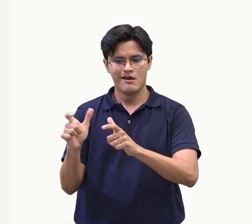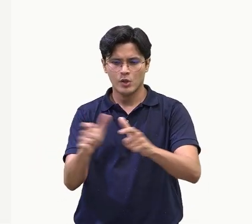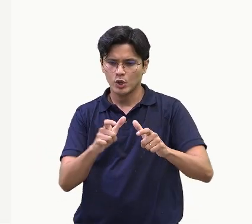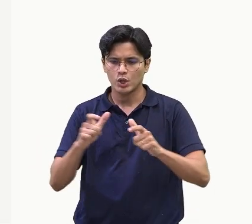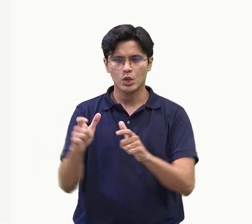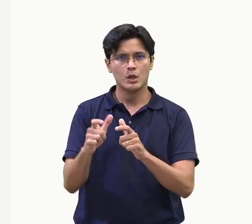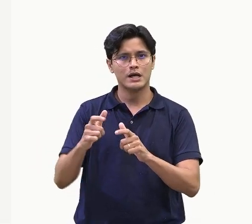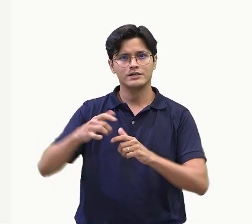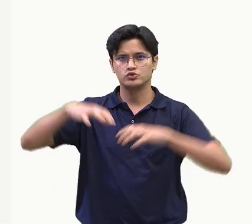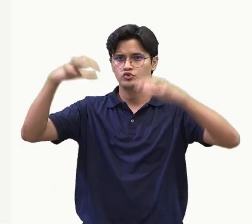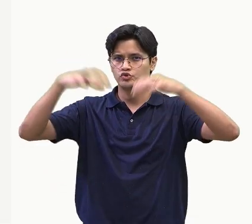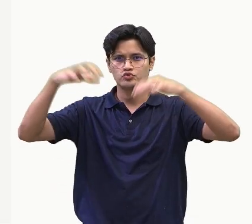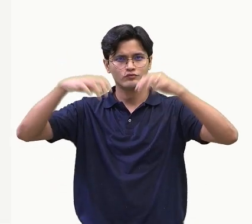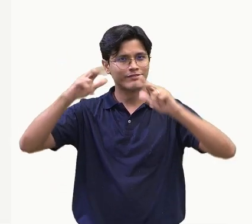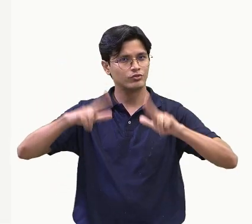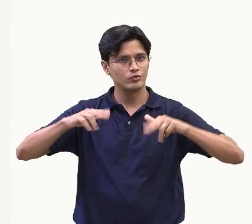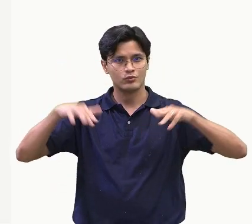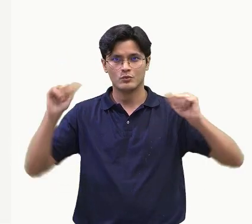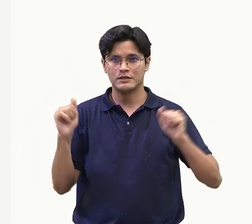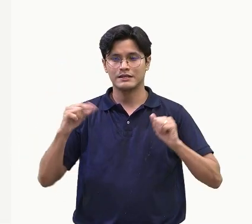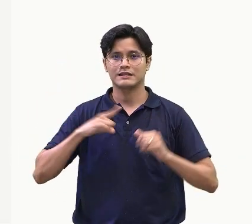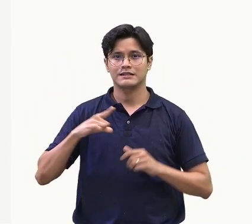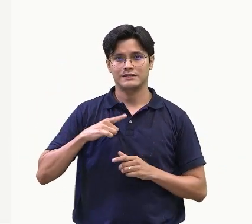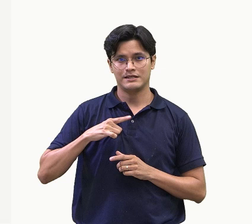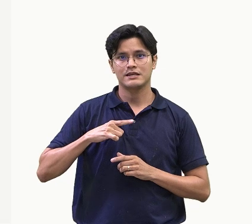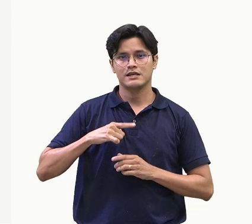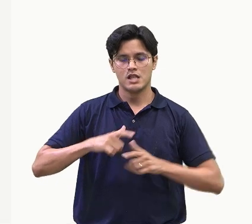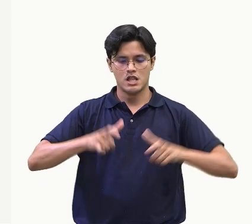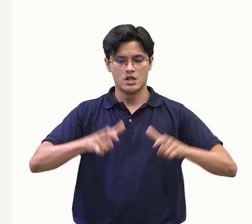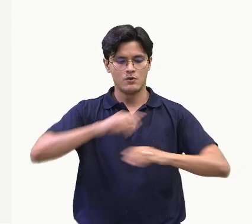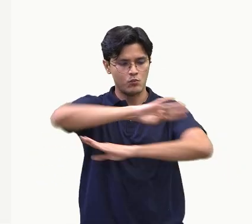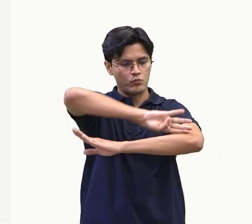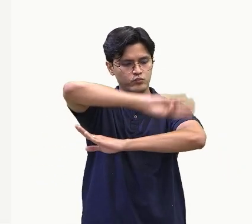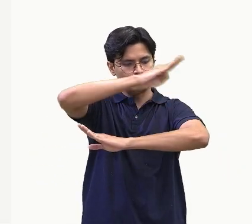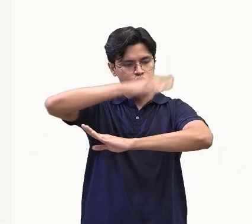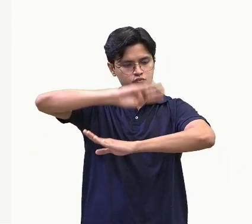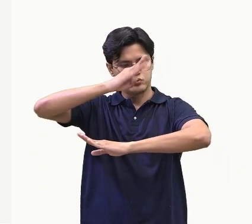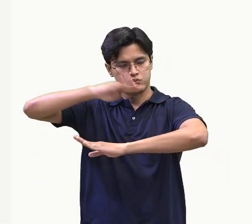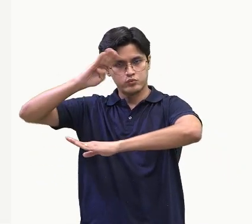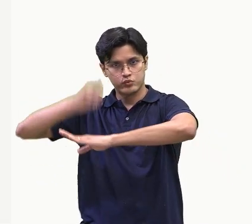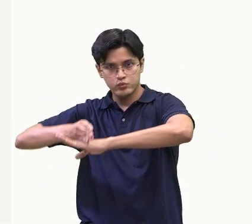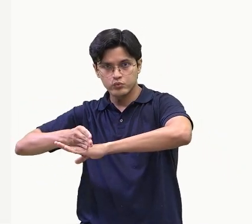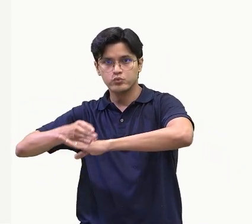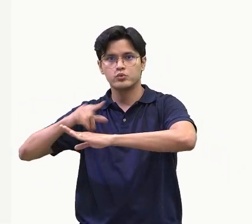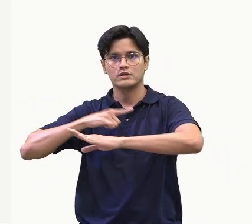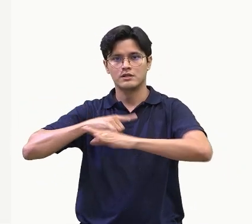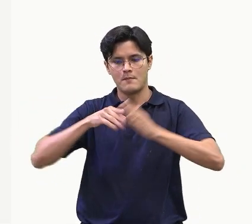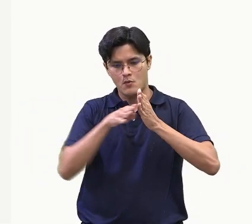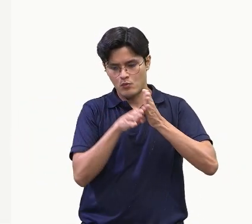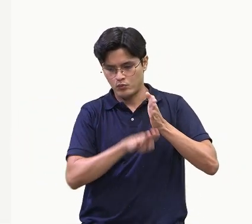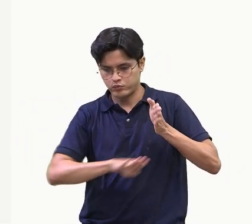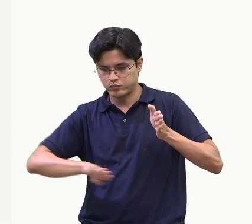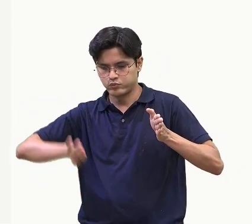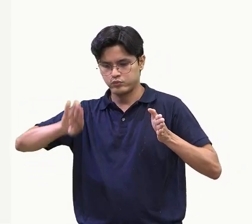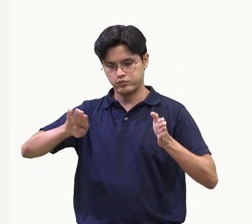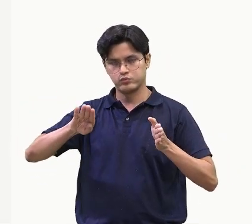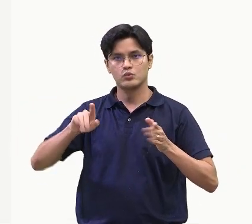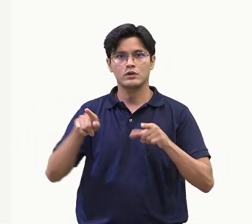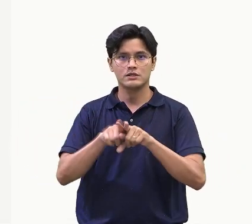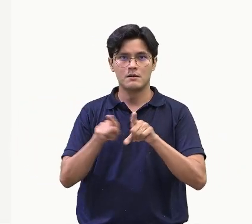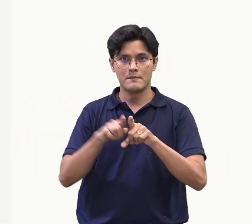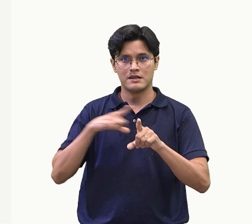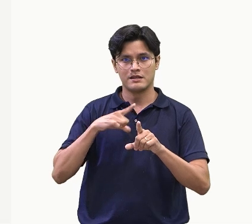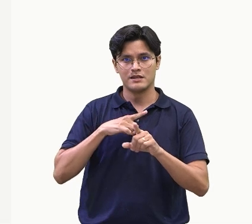de montanhas, diversos salares, como o salar do Atacama, e também de vales. É uma vegetação escassa e essa vegetação tem que